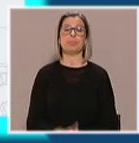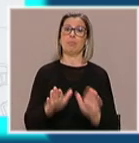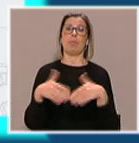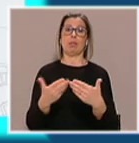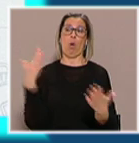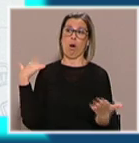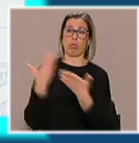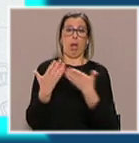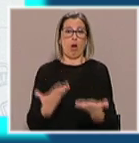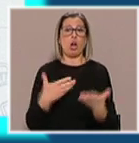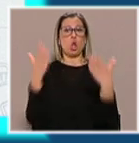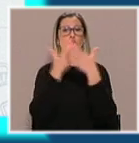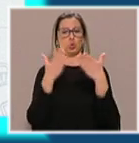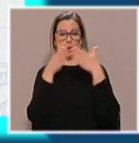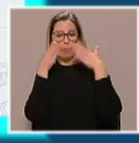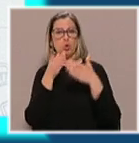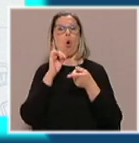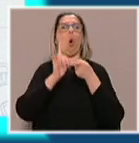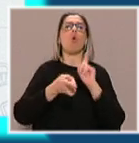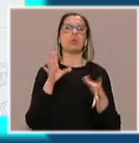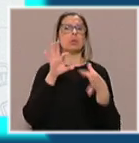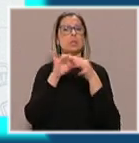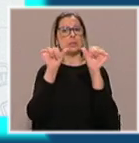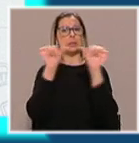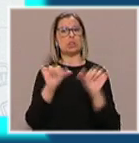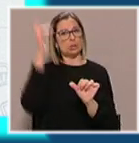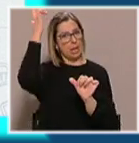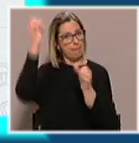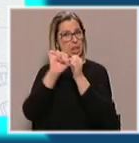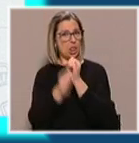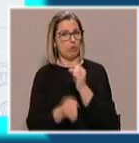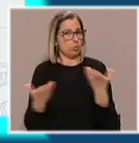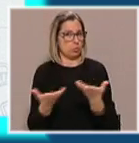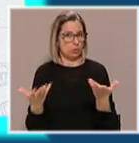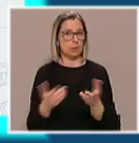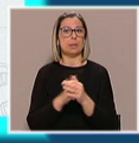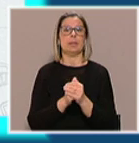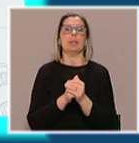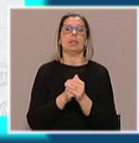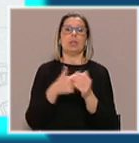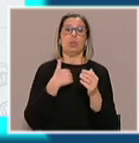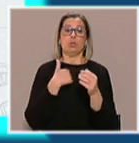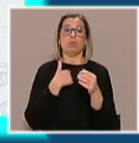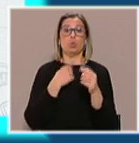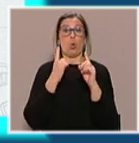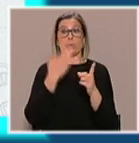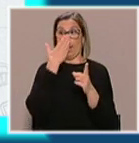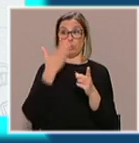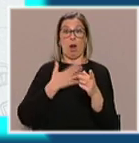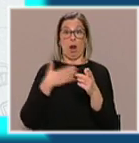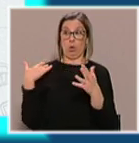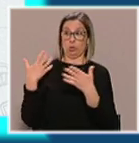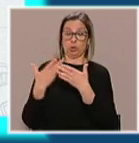que já estudámos sobre o sistema nervoso. Iniciámos estas nossas aulas tentando